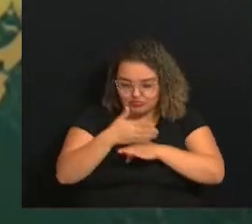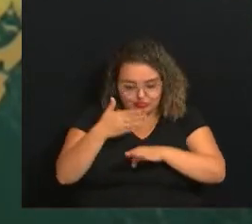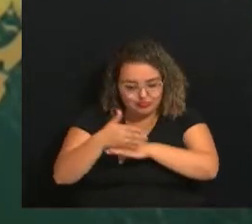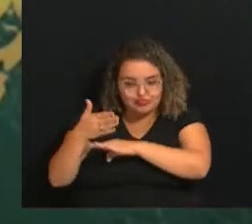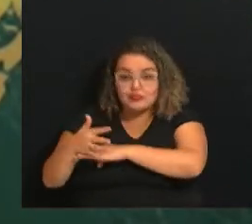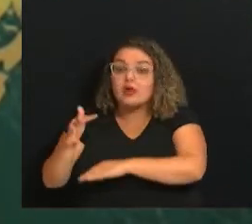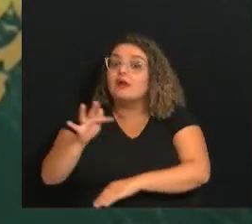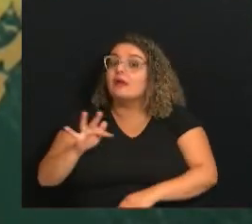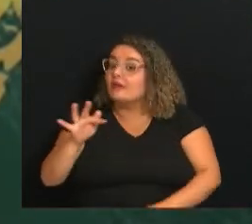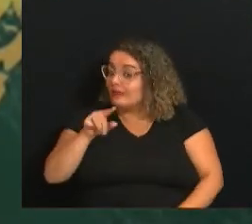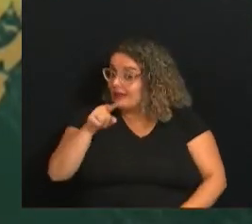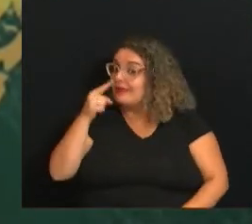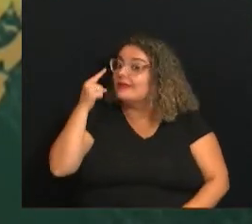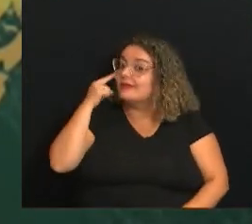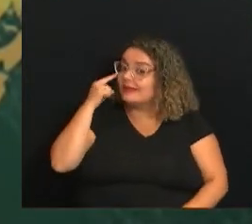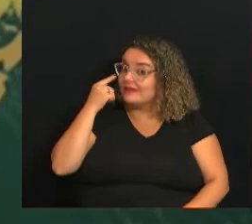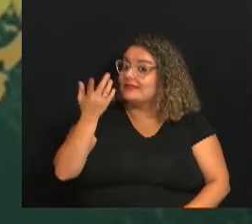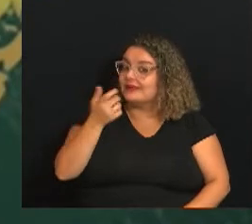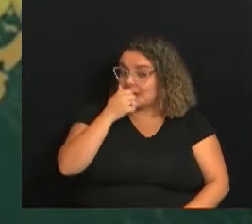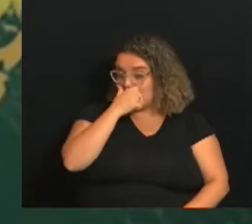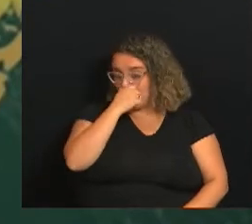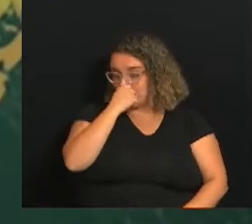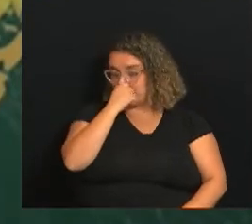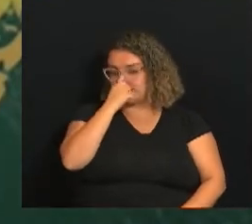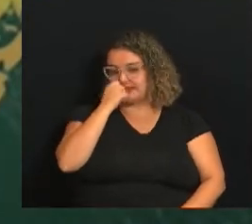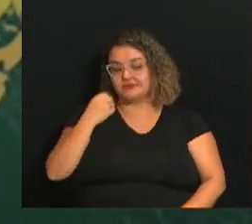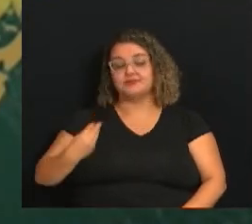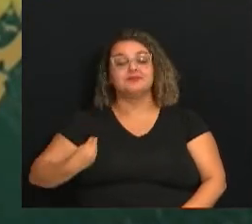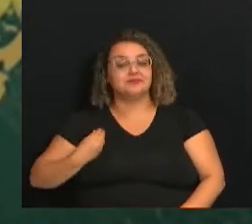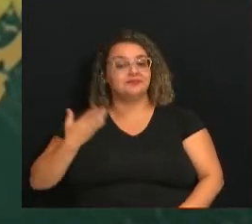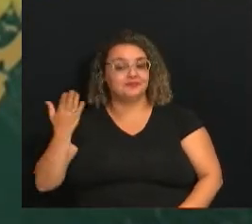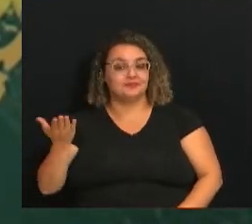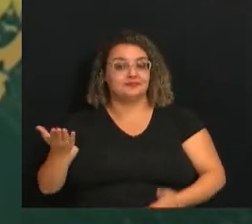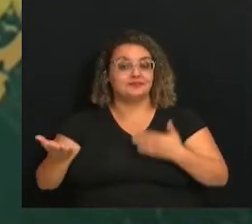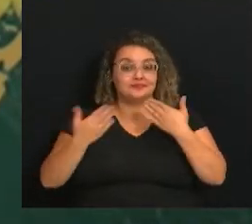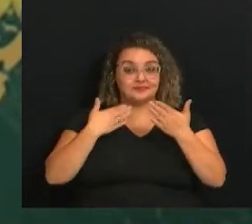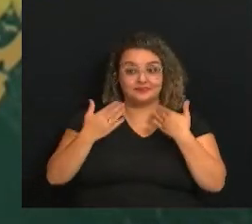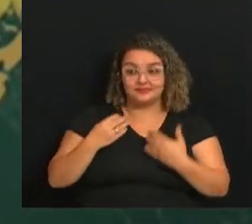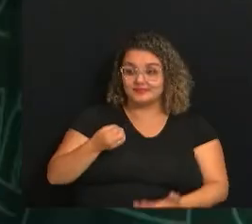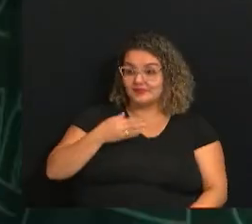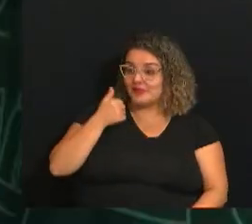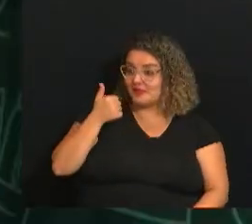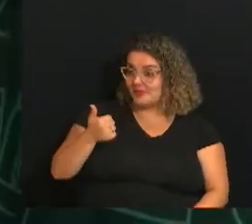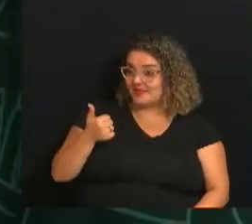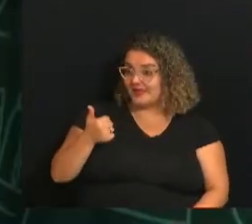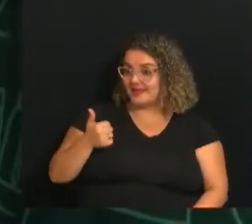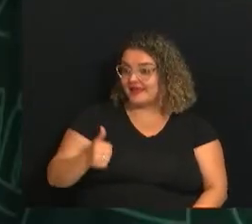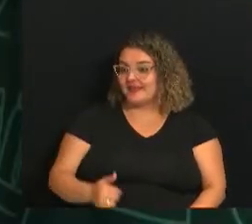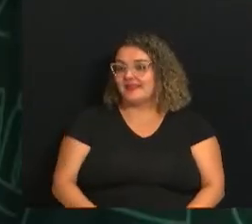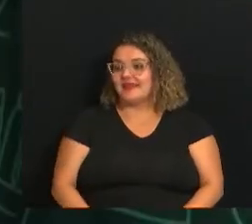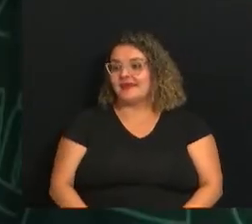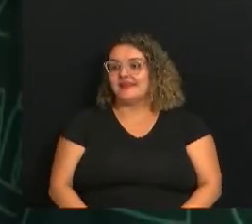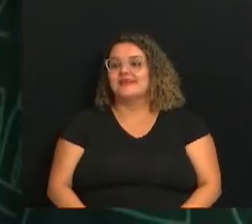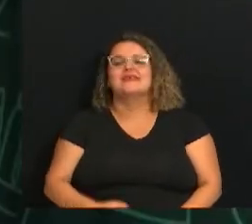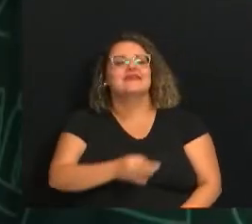você pode imaginar. Ele está aqui com a gente, vai bater um papo conosco. Tudo bom, Caio? Tudo